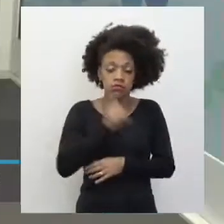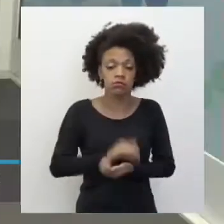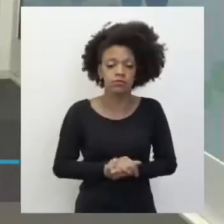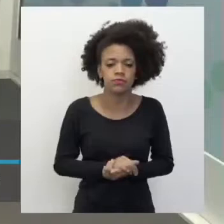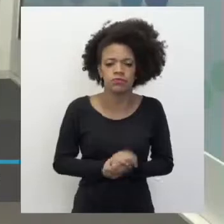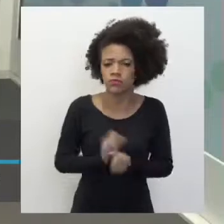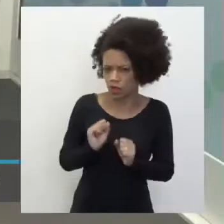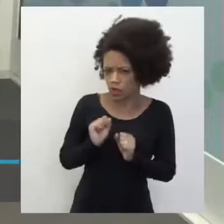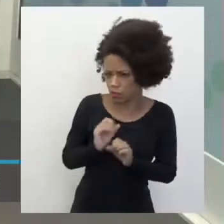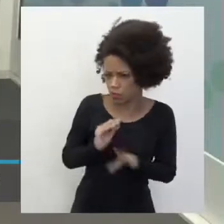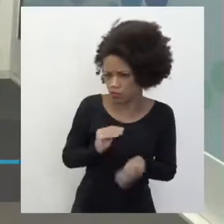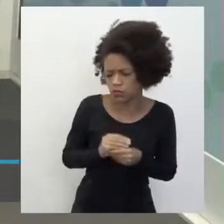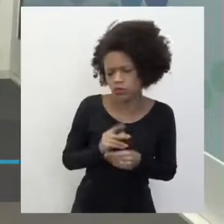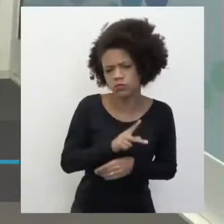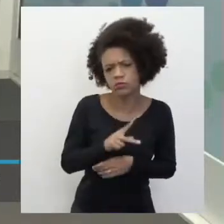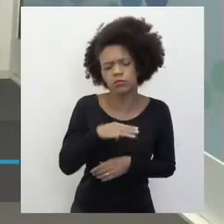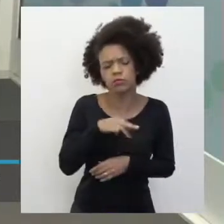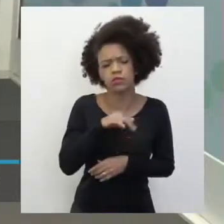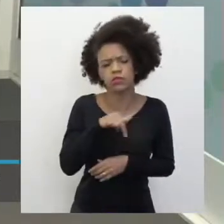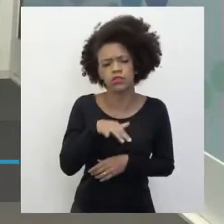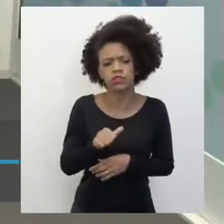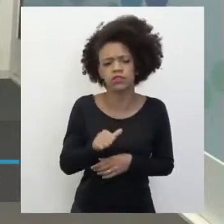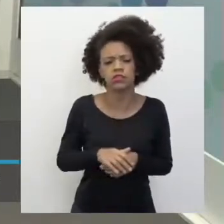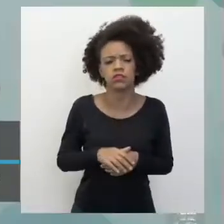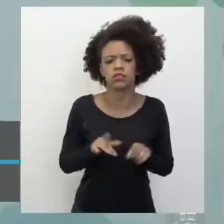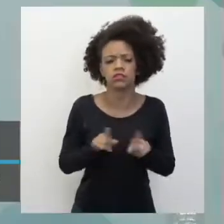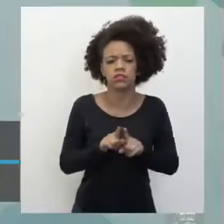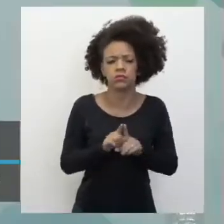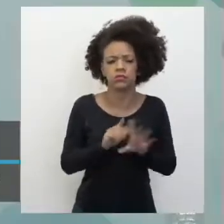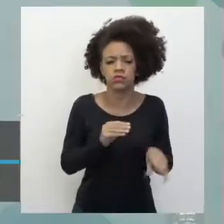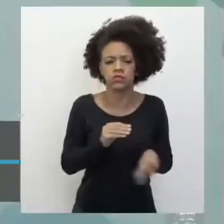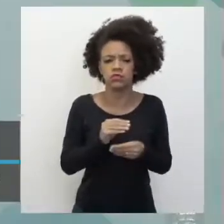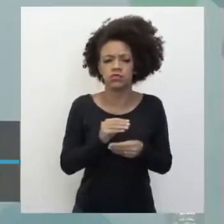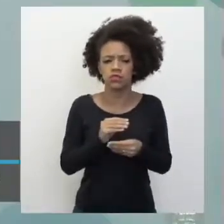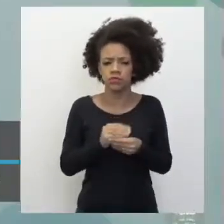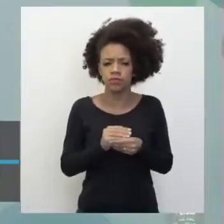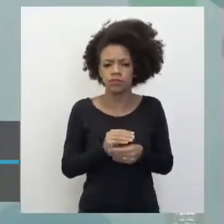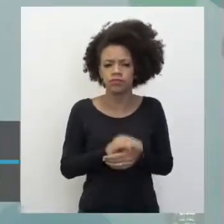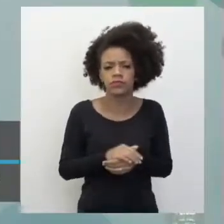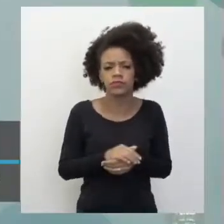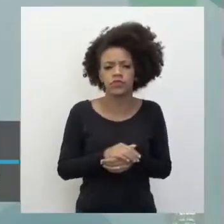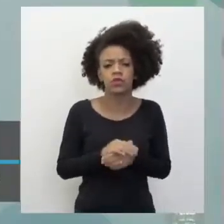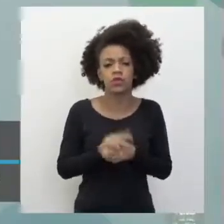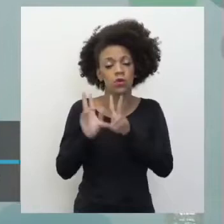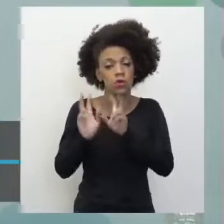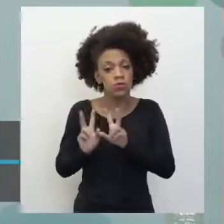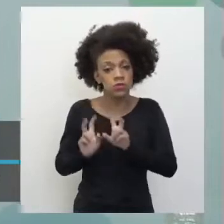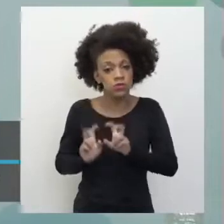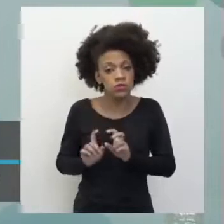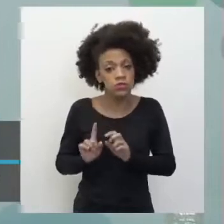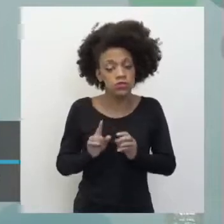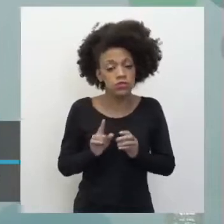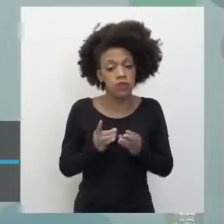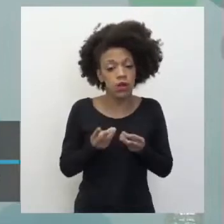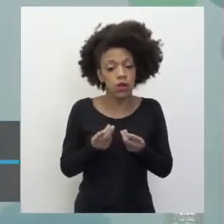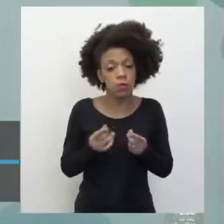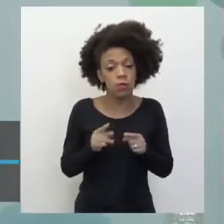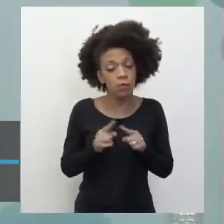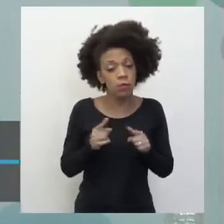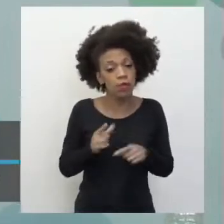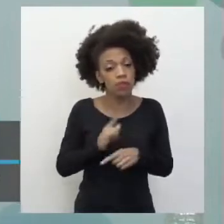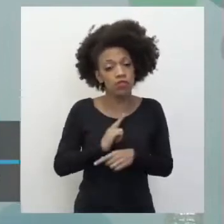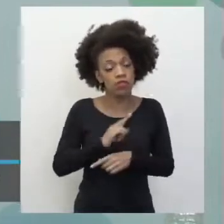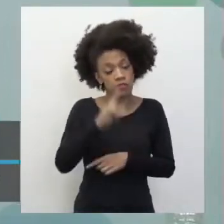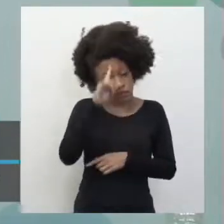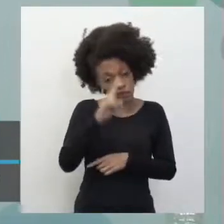fazer um comentário? Pode. A Pro Maria colocou algo que dá para acrescentar na fala que você Pode teve falar. antes. Os textos não são puros, mas há